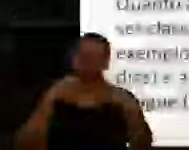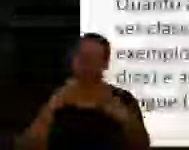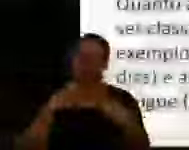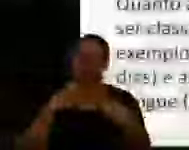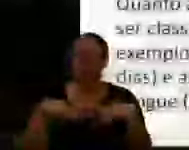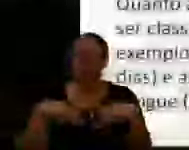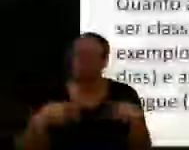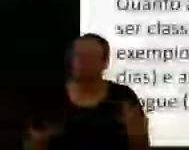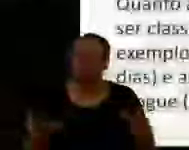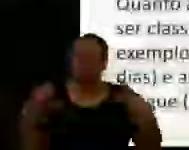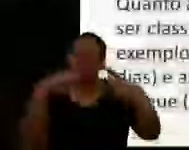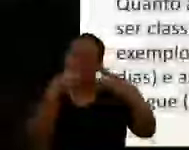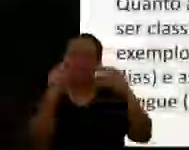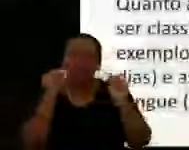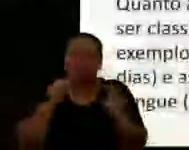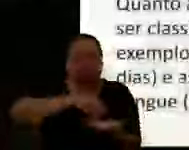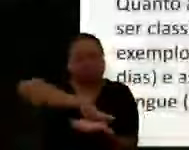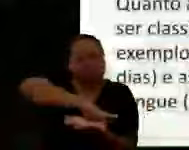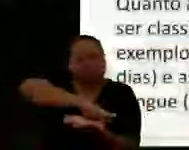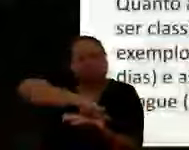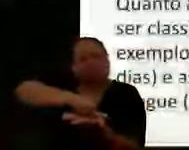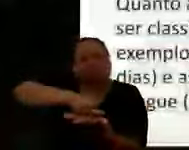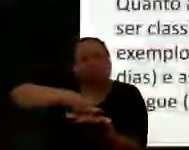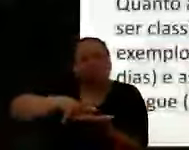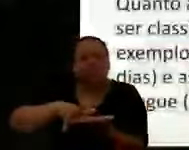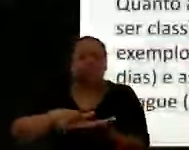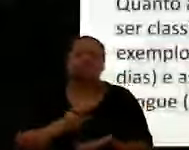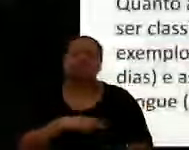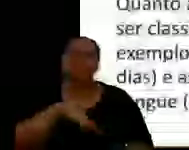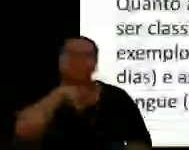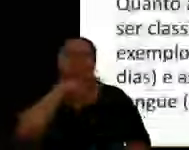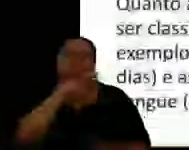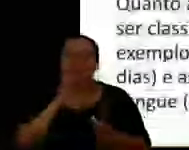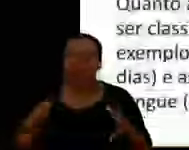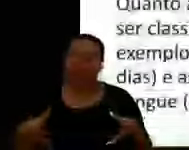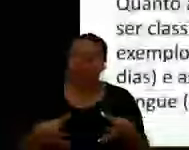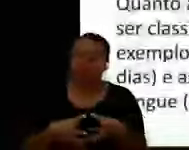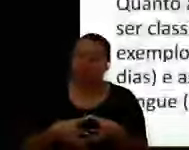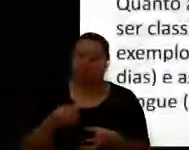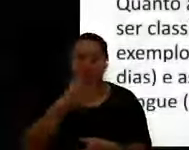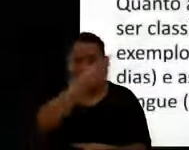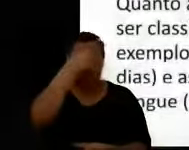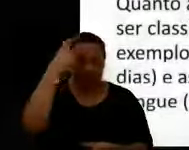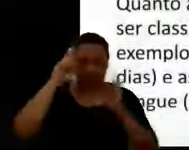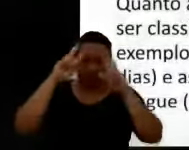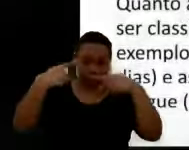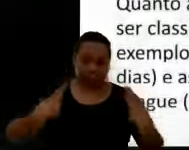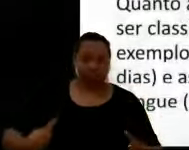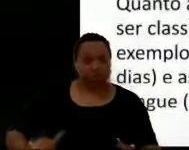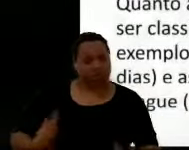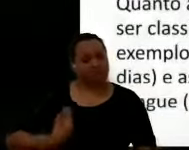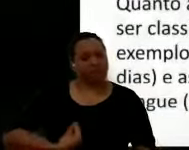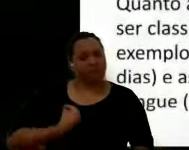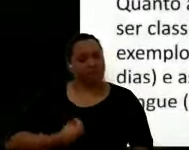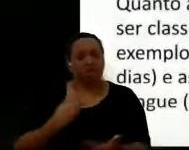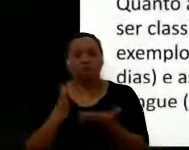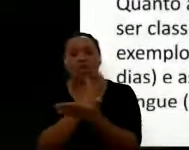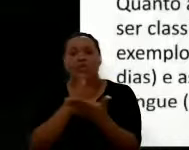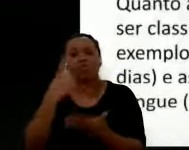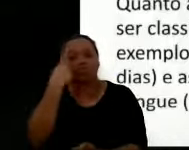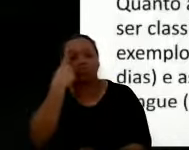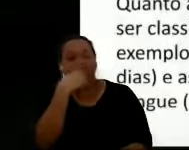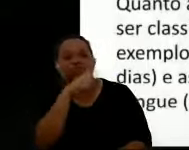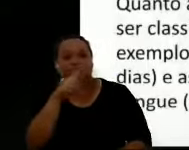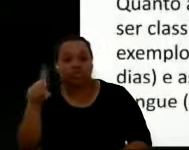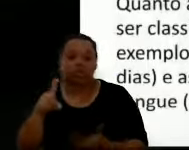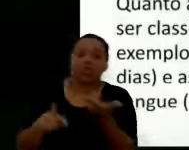de vida de uma célula? O tempo de vida de uma célula pode variar conforme a espécie. No ser humano,